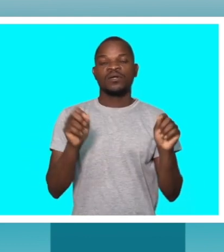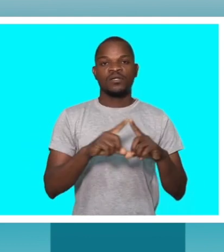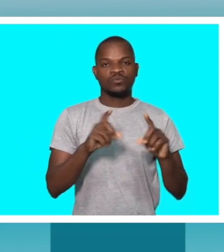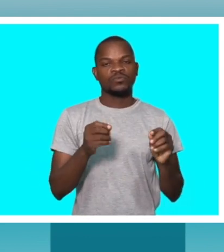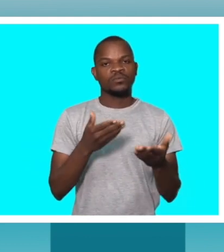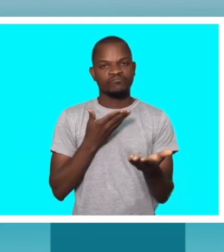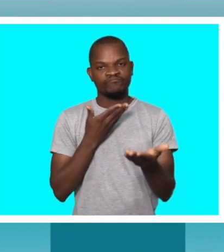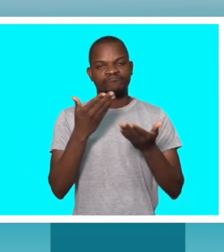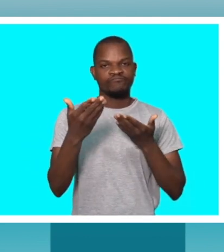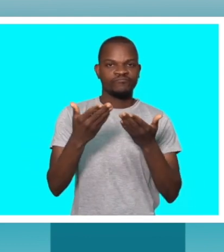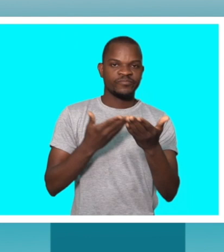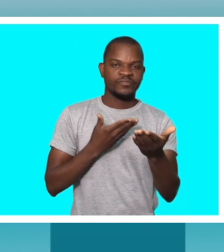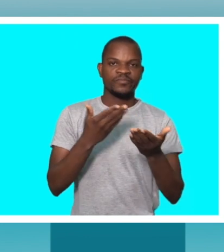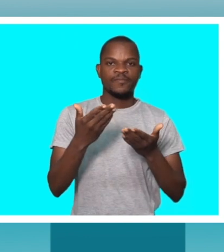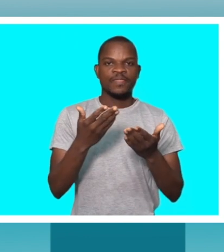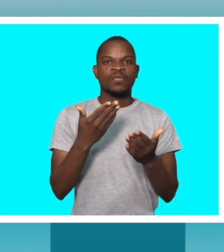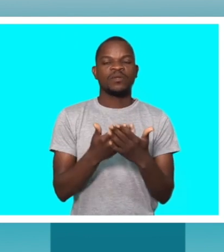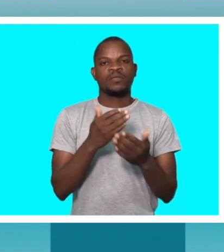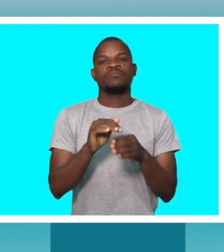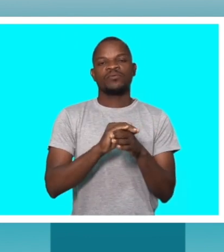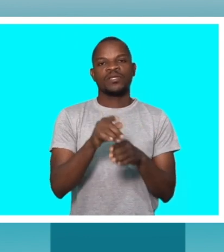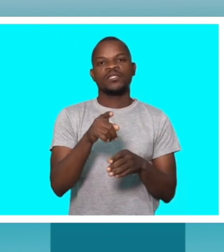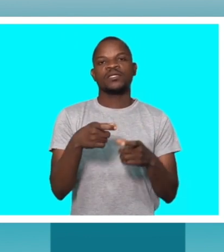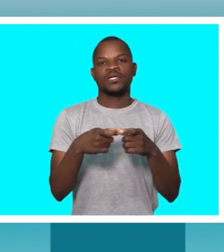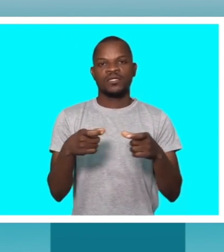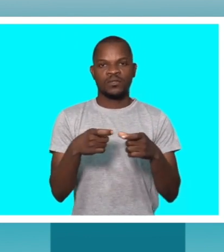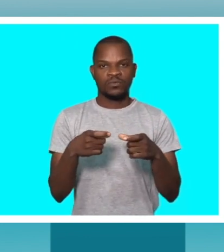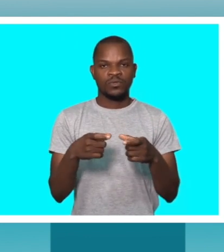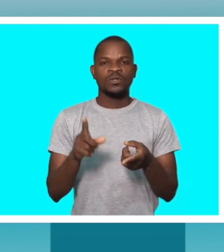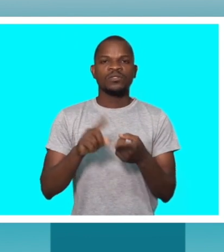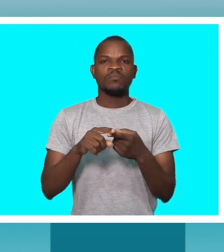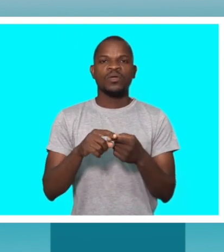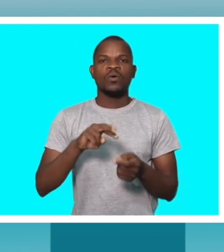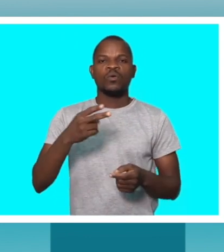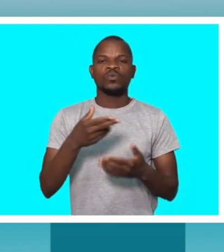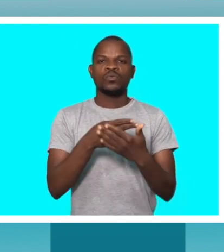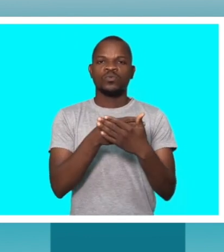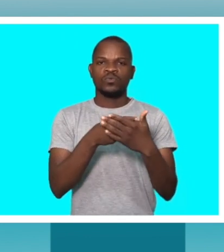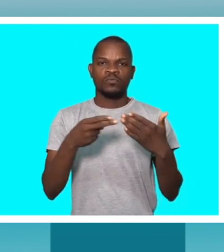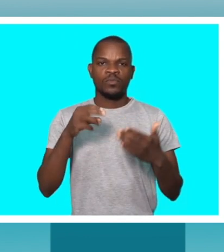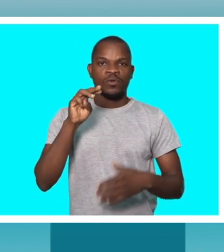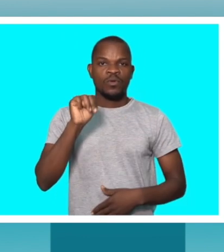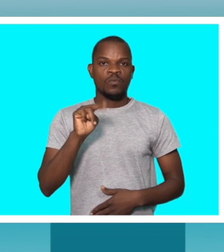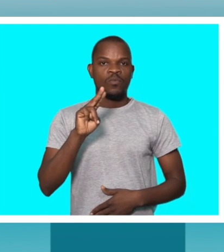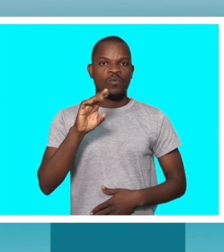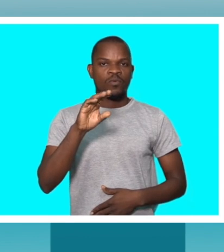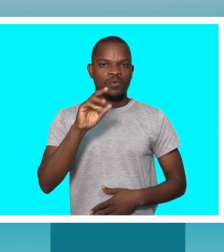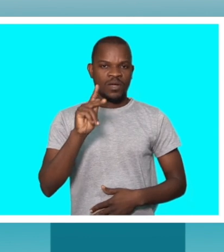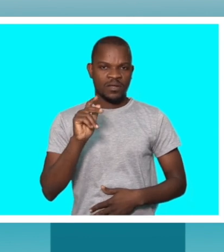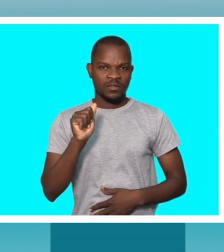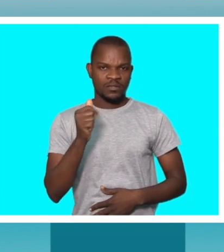a negociar para o multiuso do cartão. Mukhtar Abdulkarim, administrador do